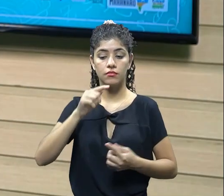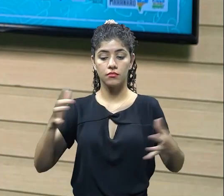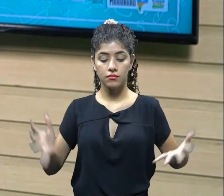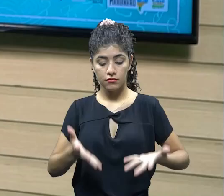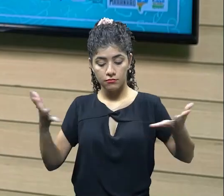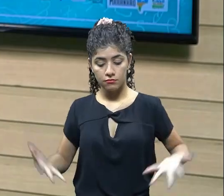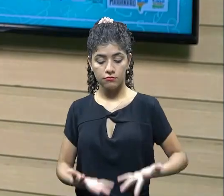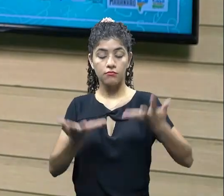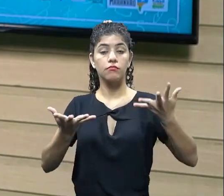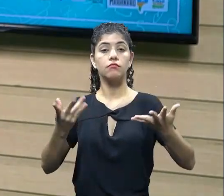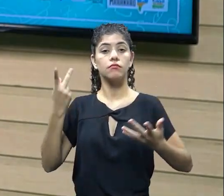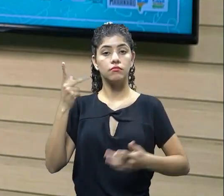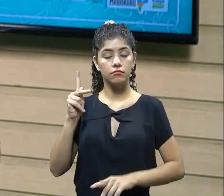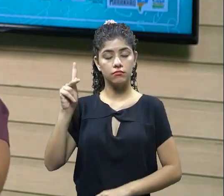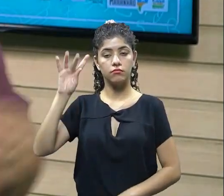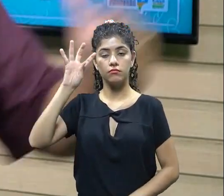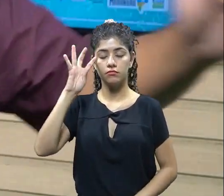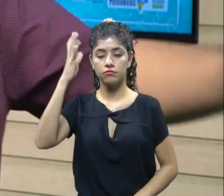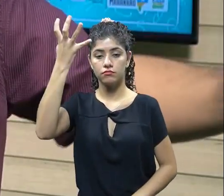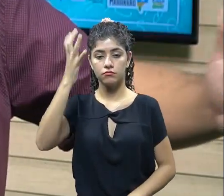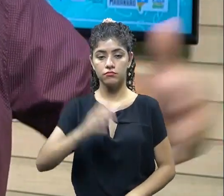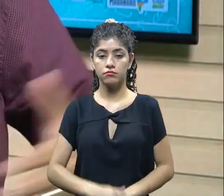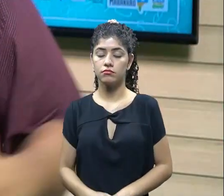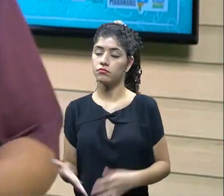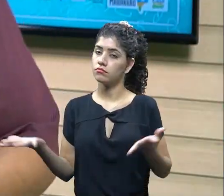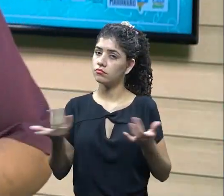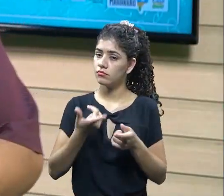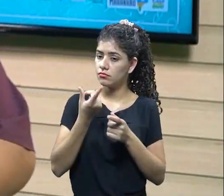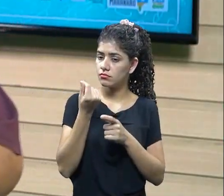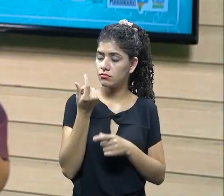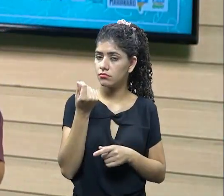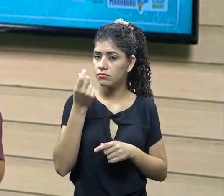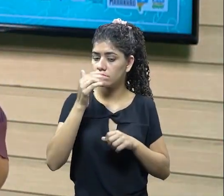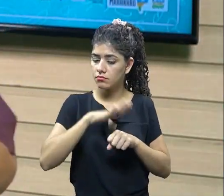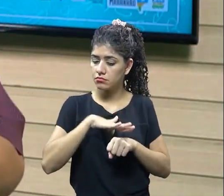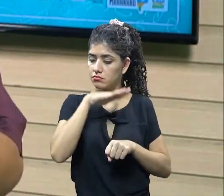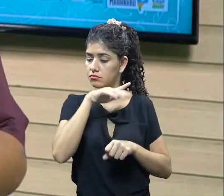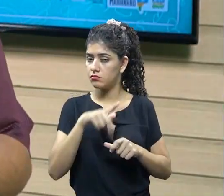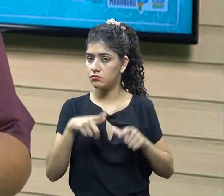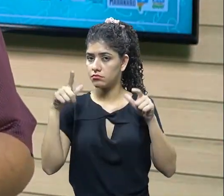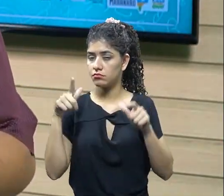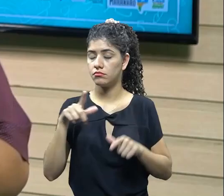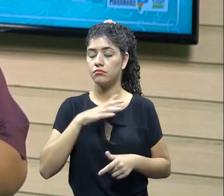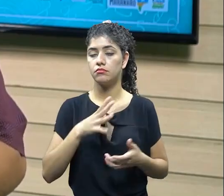aí eu falo assim, olha, eu quero agora faturar um pouquinho mais, tá certo? Eu quero chegar num saldo total,